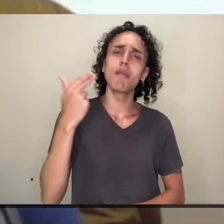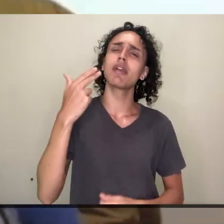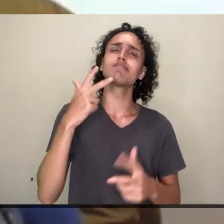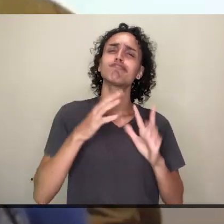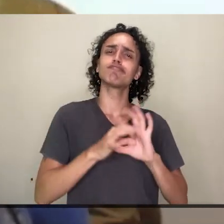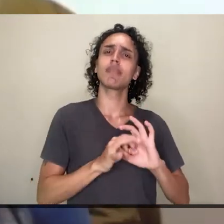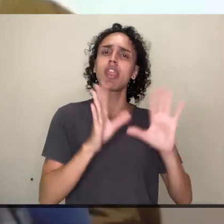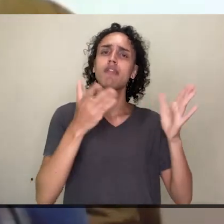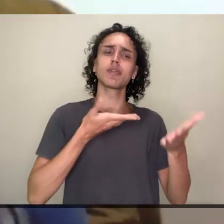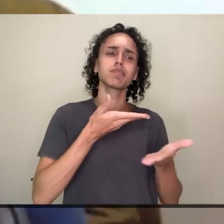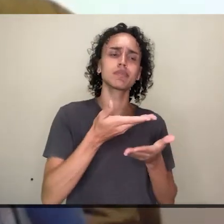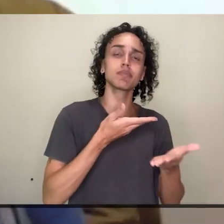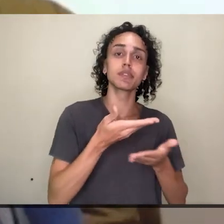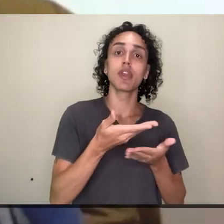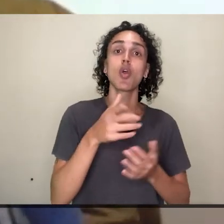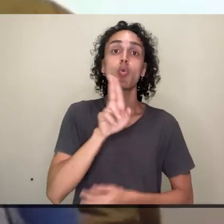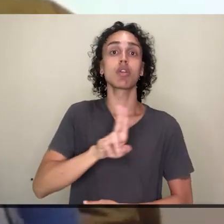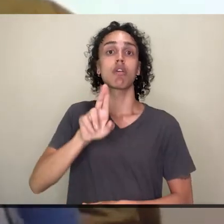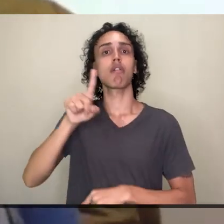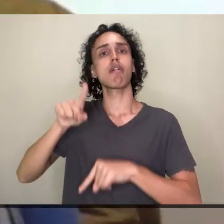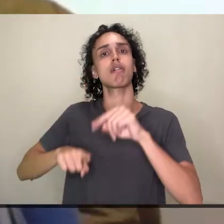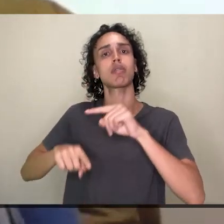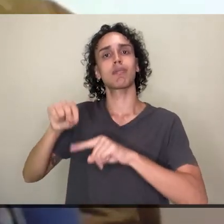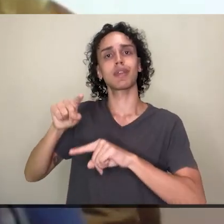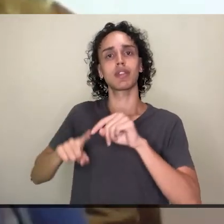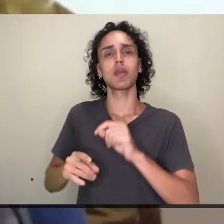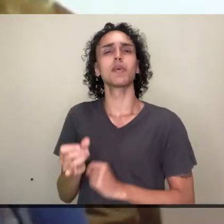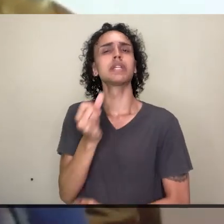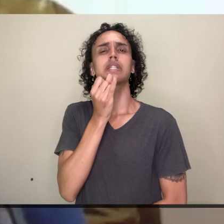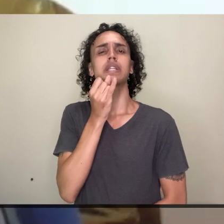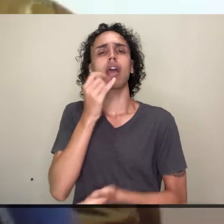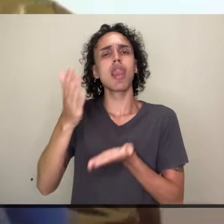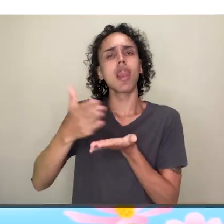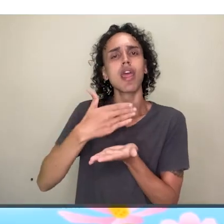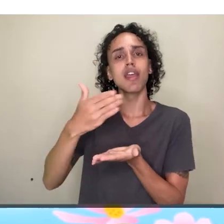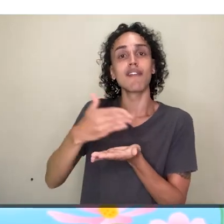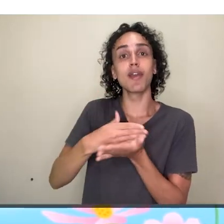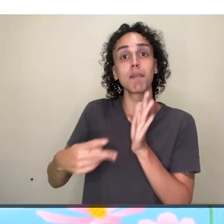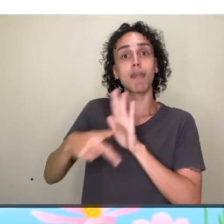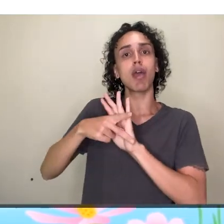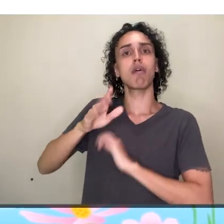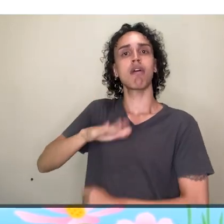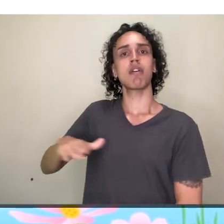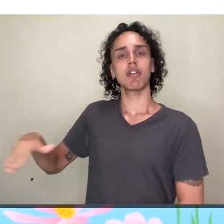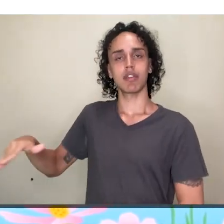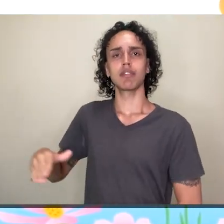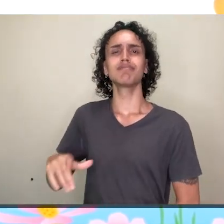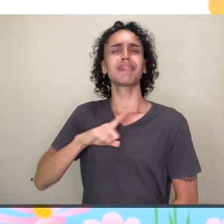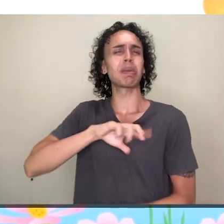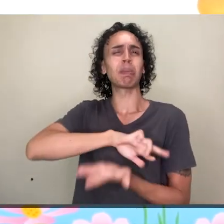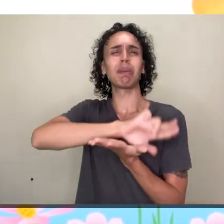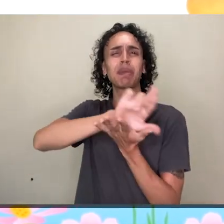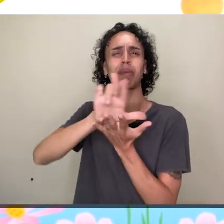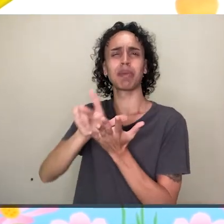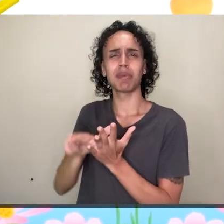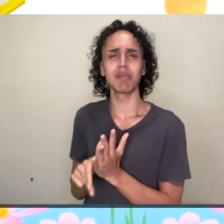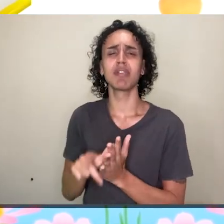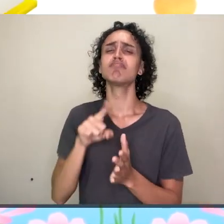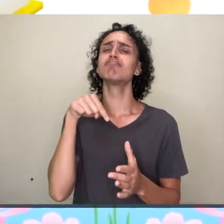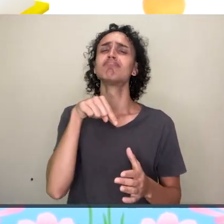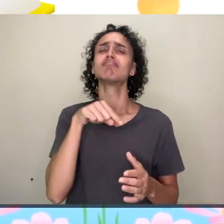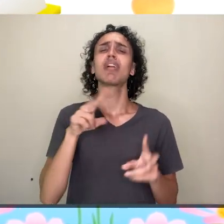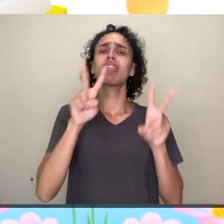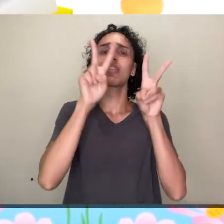conversar abertamente, usando instrumentos. Por exemplo, livros infantis. Nós temos